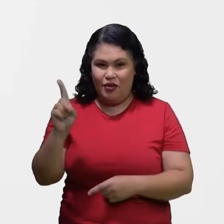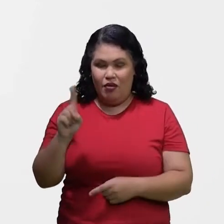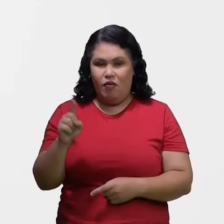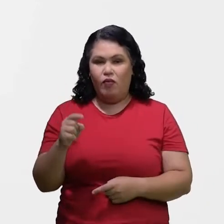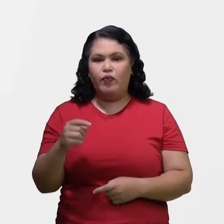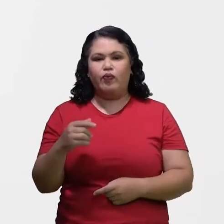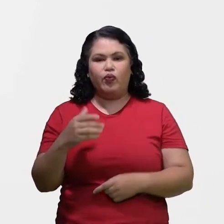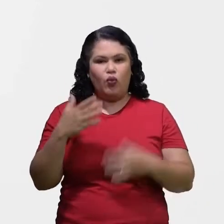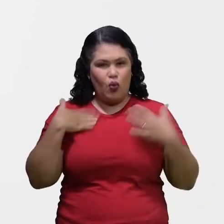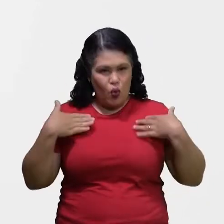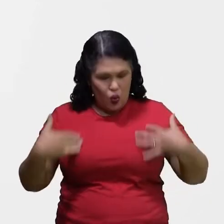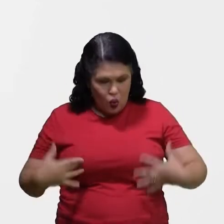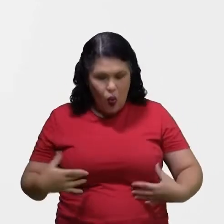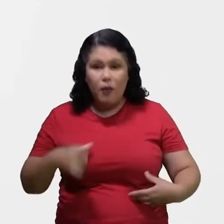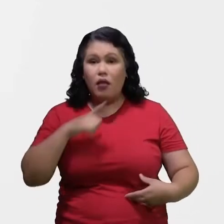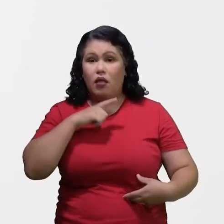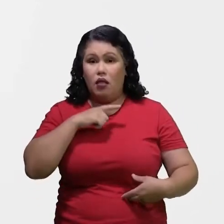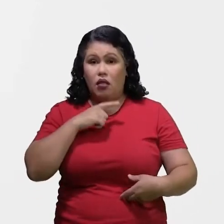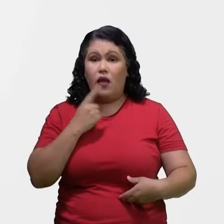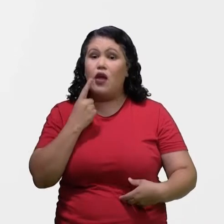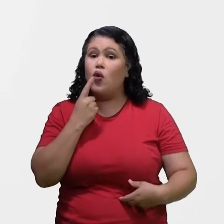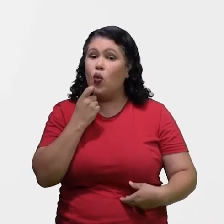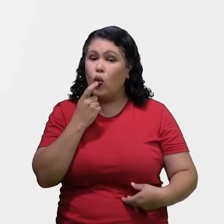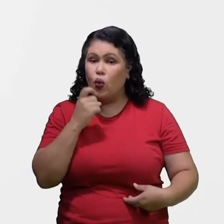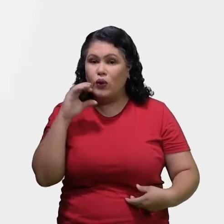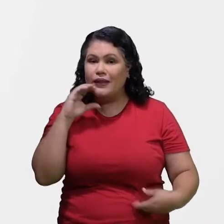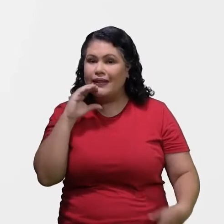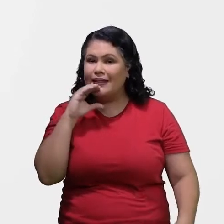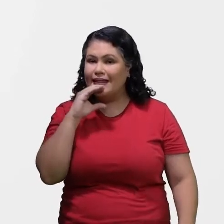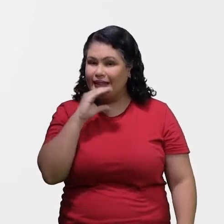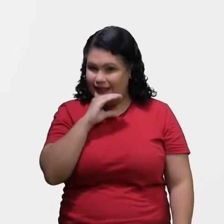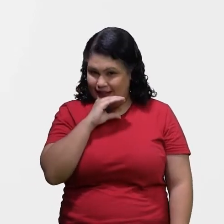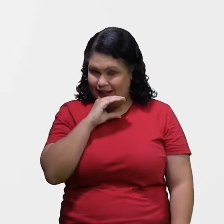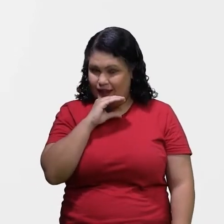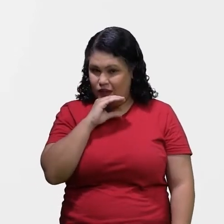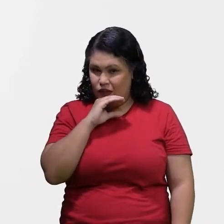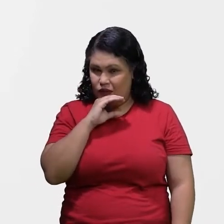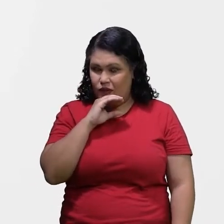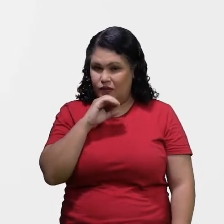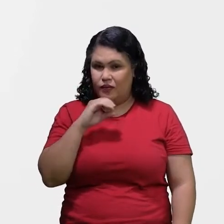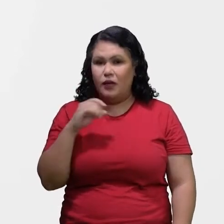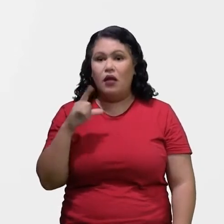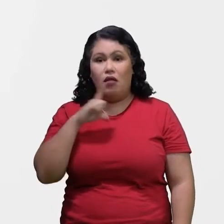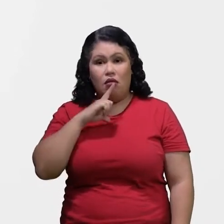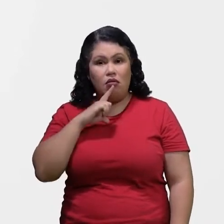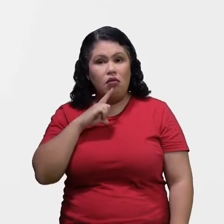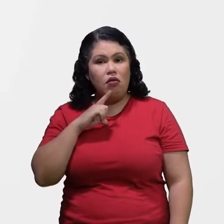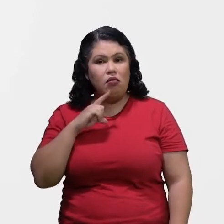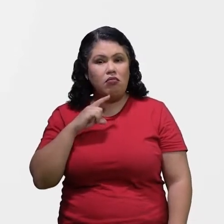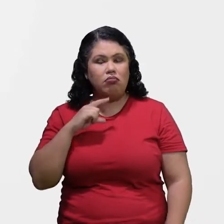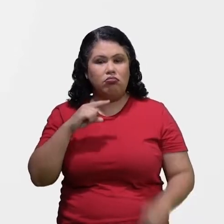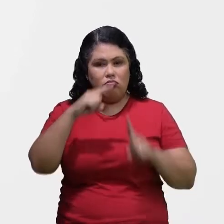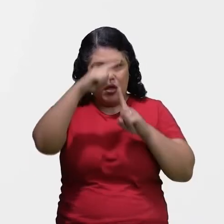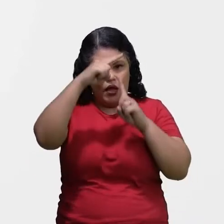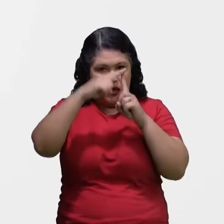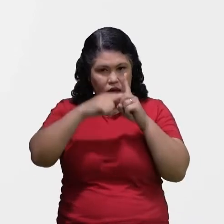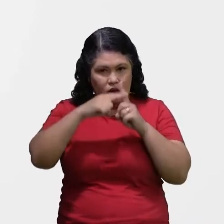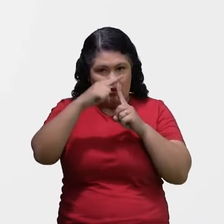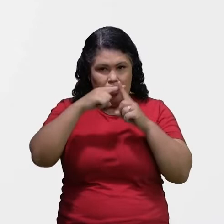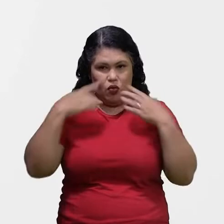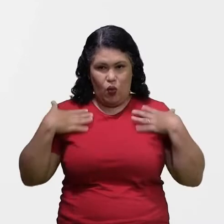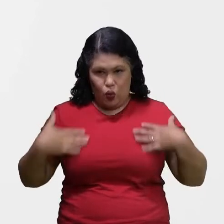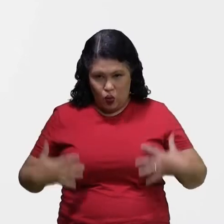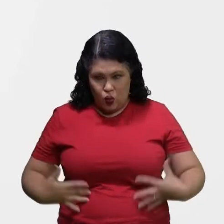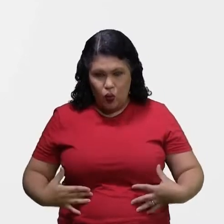endotérmicos, que são animais de sangue quente, né? Desde os répteis são animais de sangue quente, mantém a sua temperatura do corpo. A pele